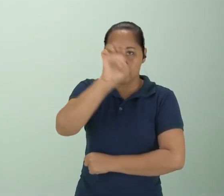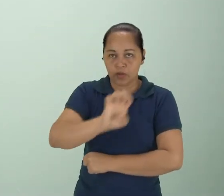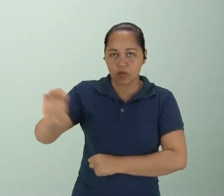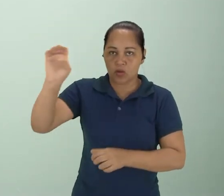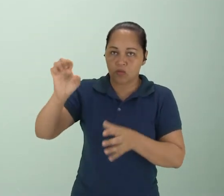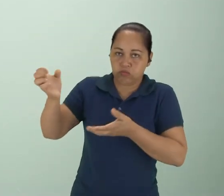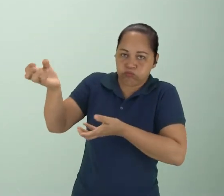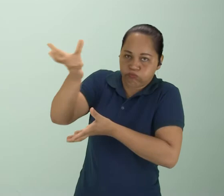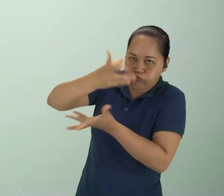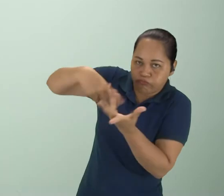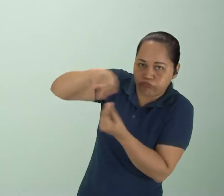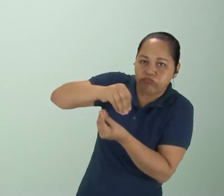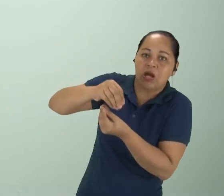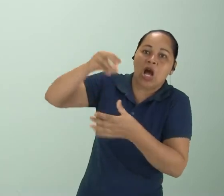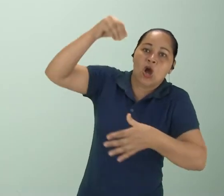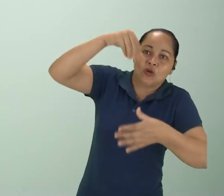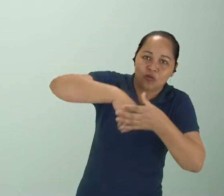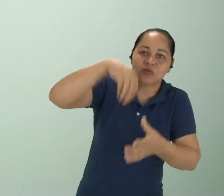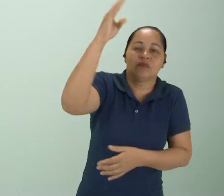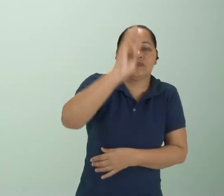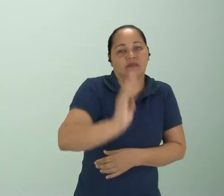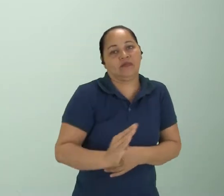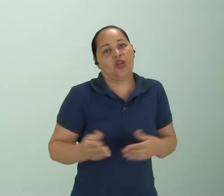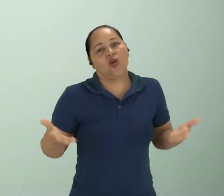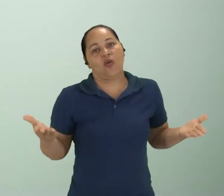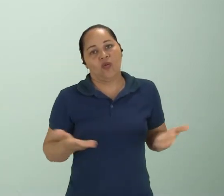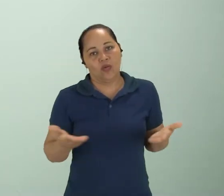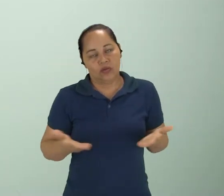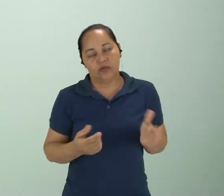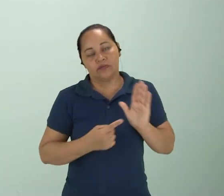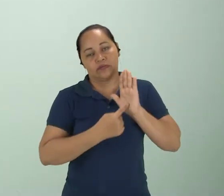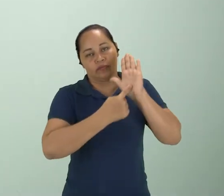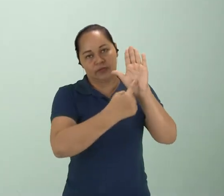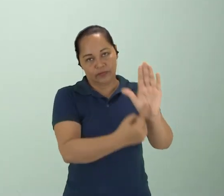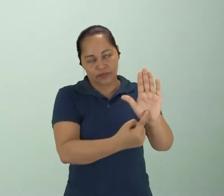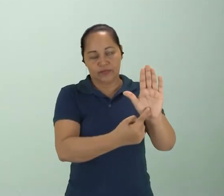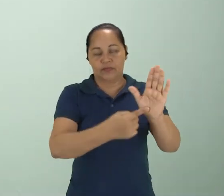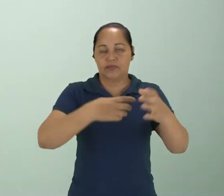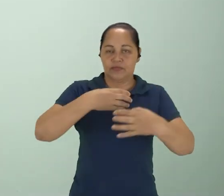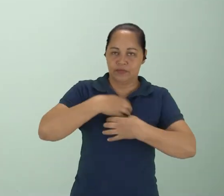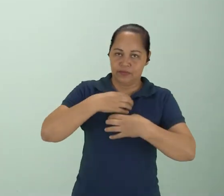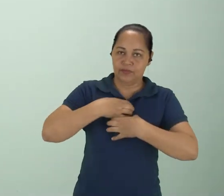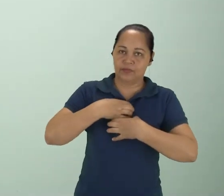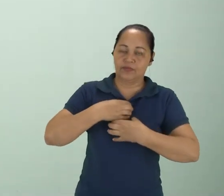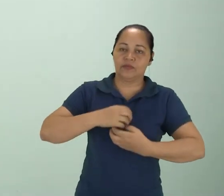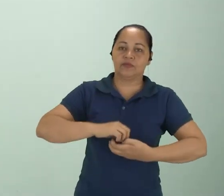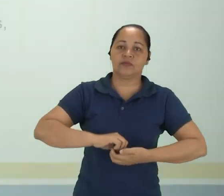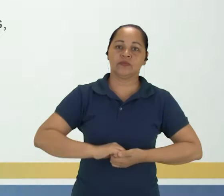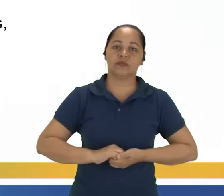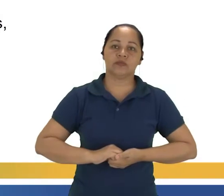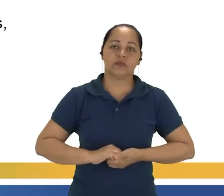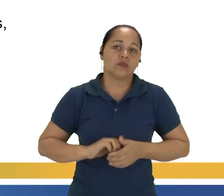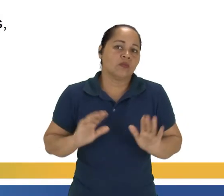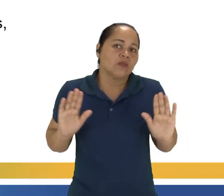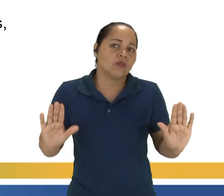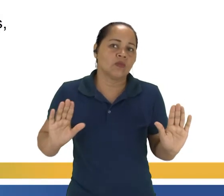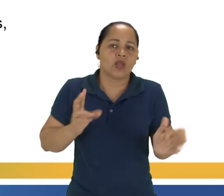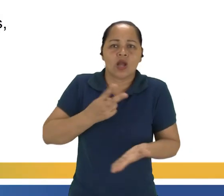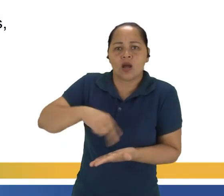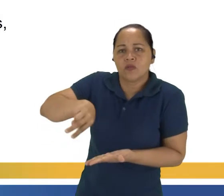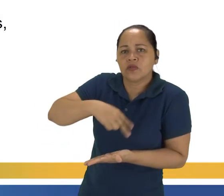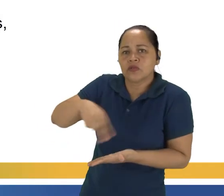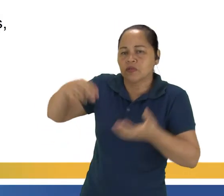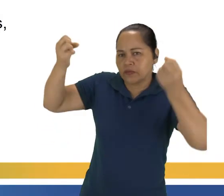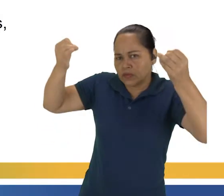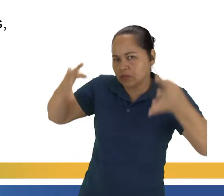se envolve, tudo dá muito esse recheio primordial que temos aqui no nosso Brasil. Aí a música que eu estava comentando